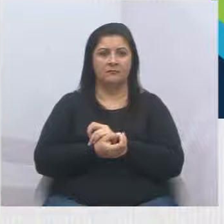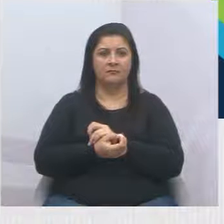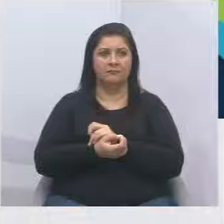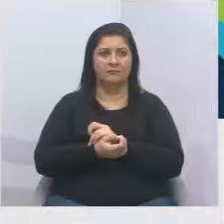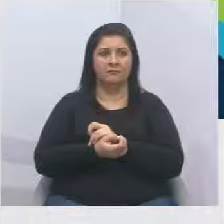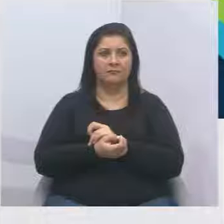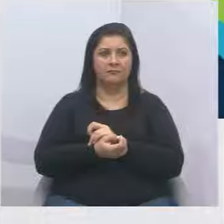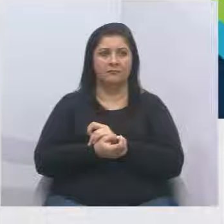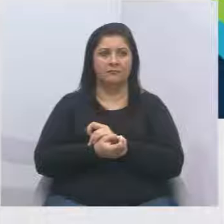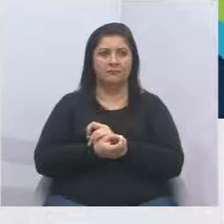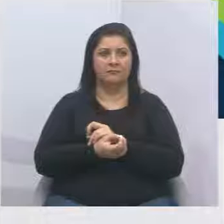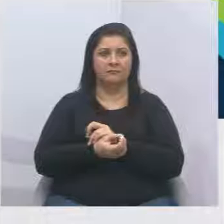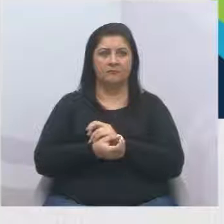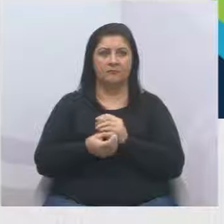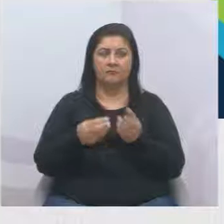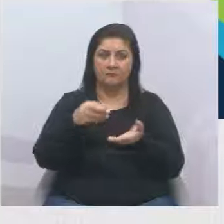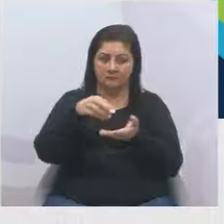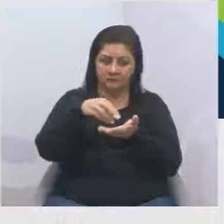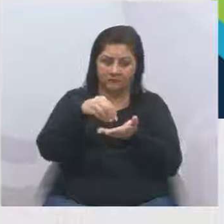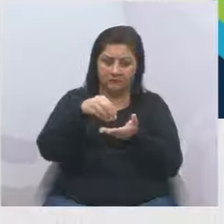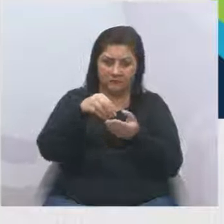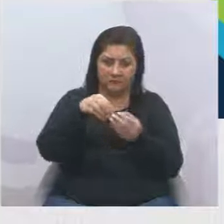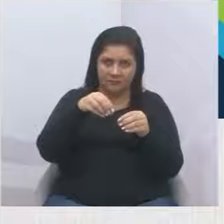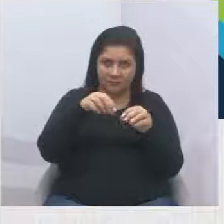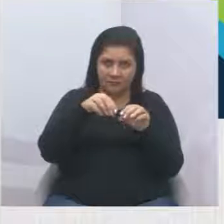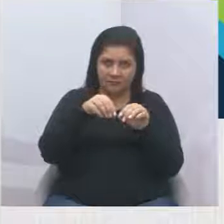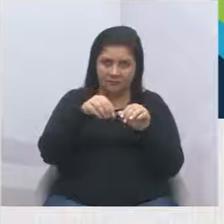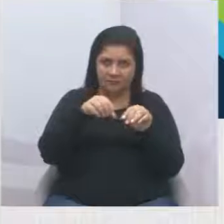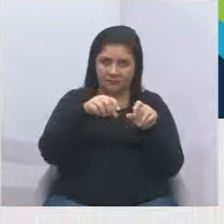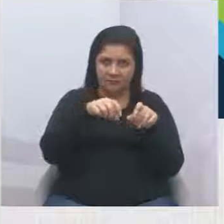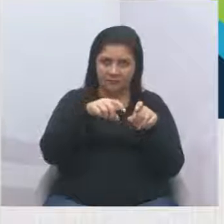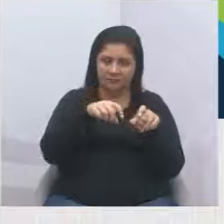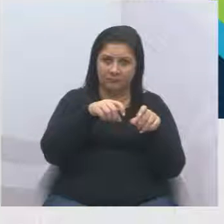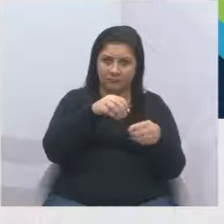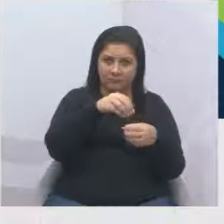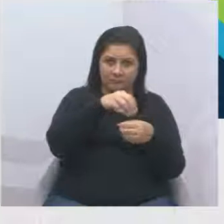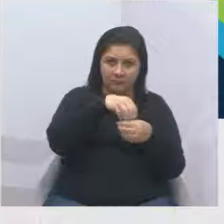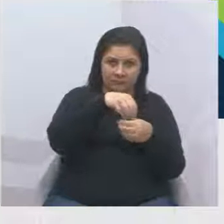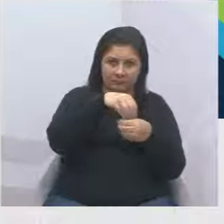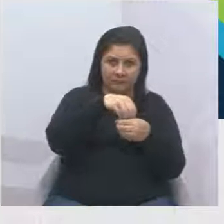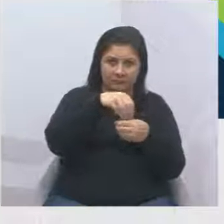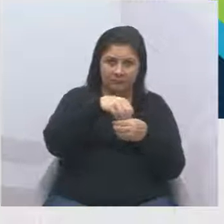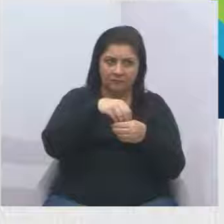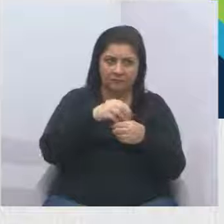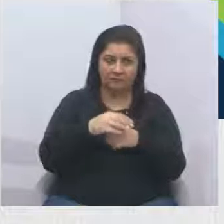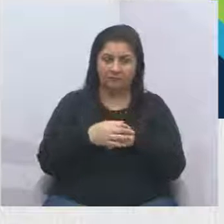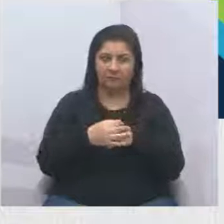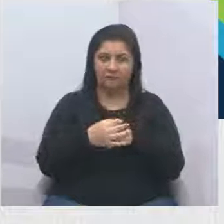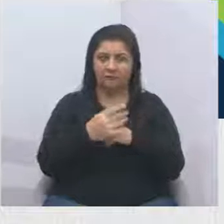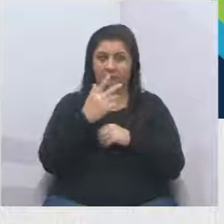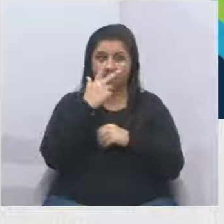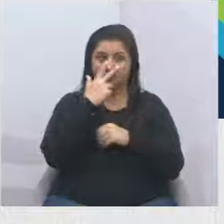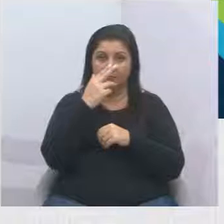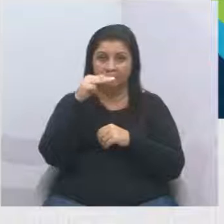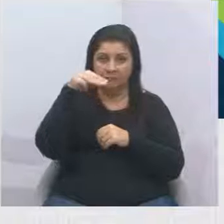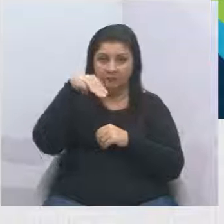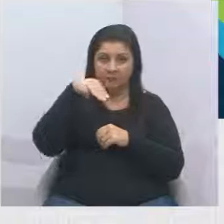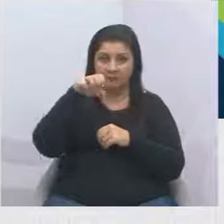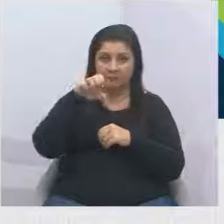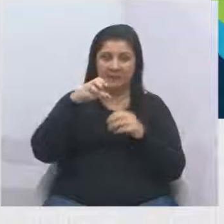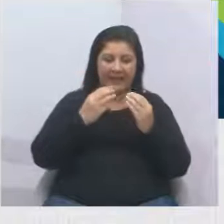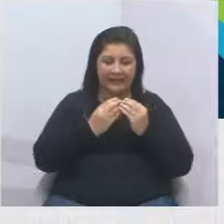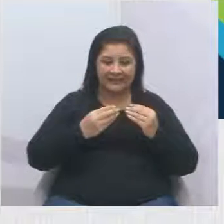favor. Isso aqui são sementes dessa leucena. Elas são muito parecidas com semente de melancias, né?